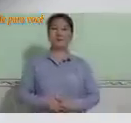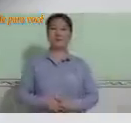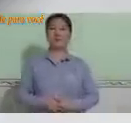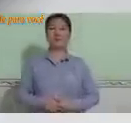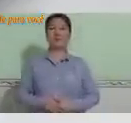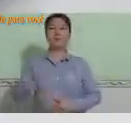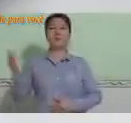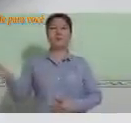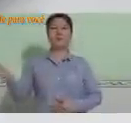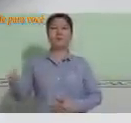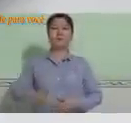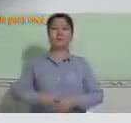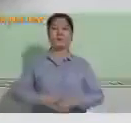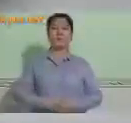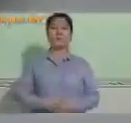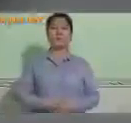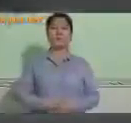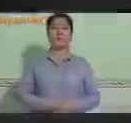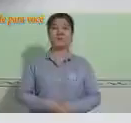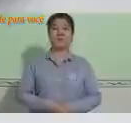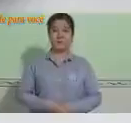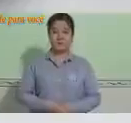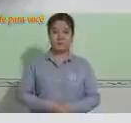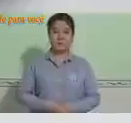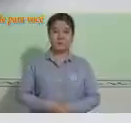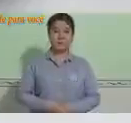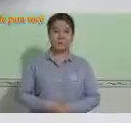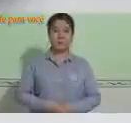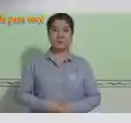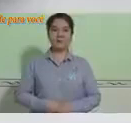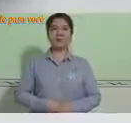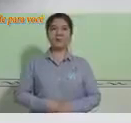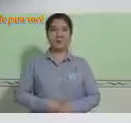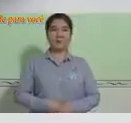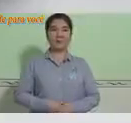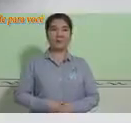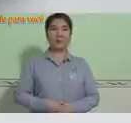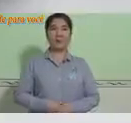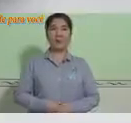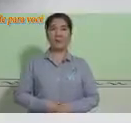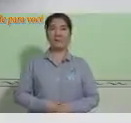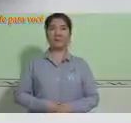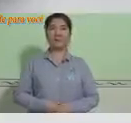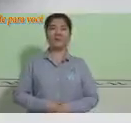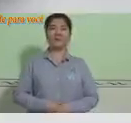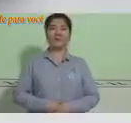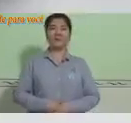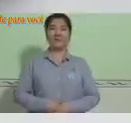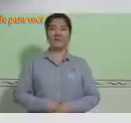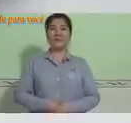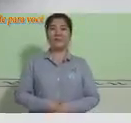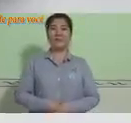Acento agudo PIDO para favorecer a gravidez é importante evitar o estresse e a ansiedade, já que essas